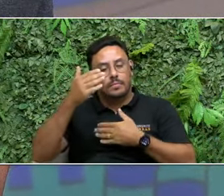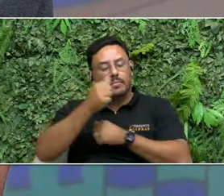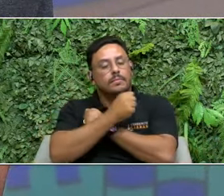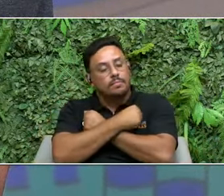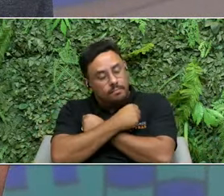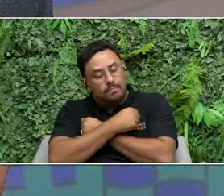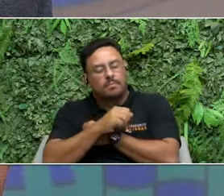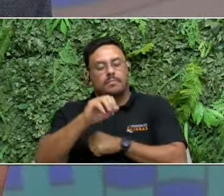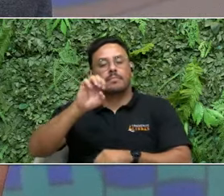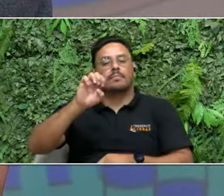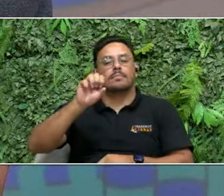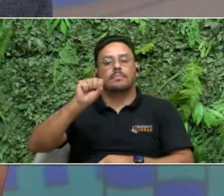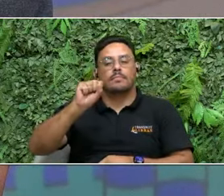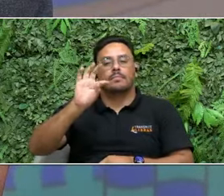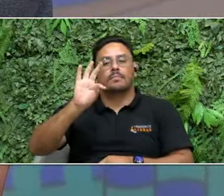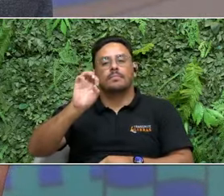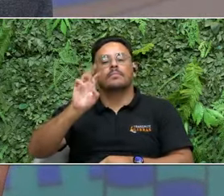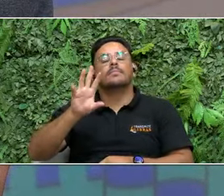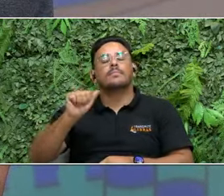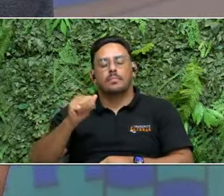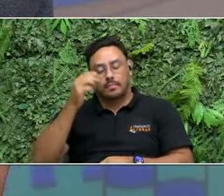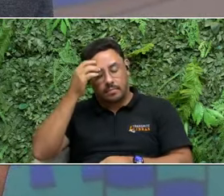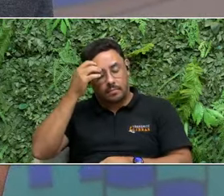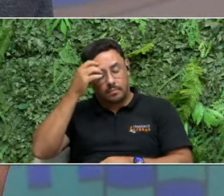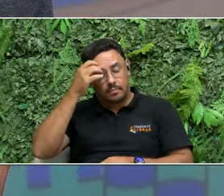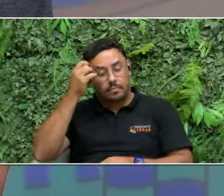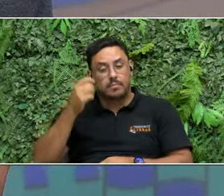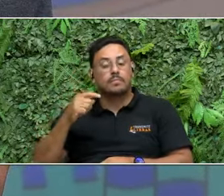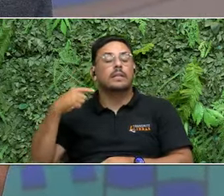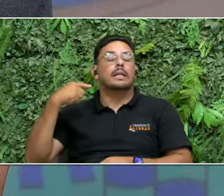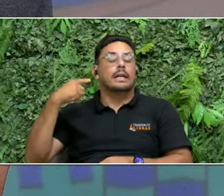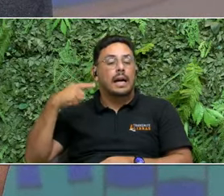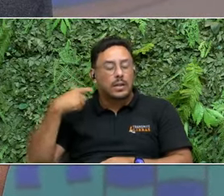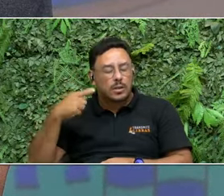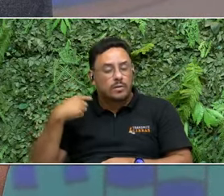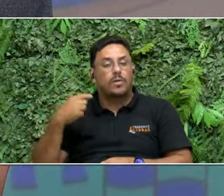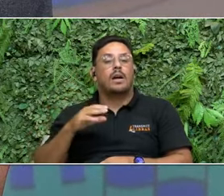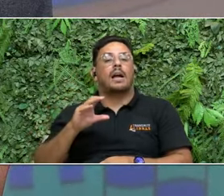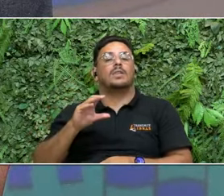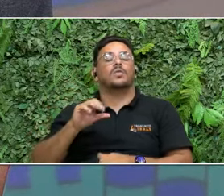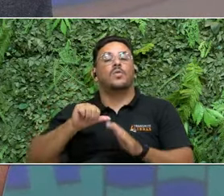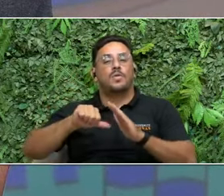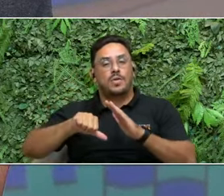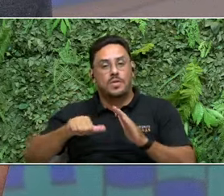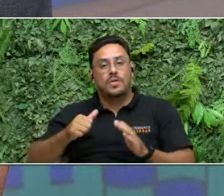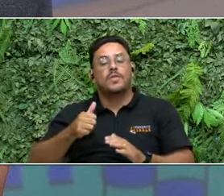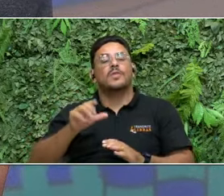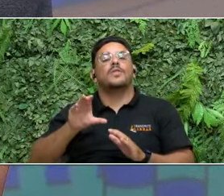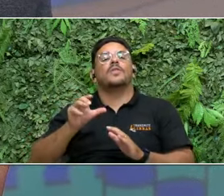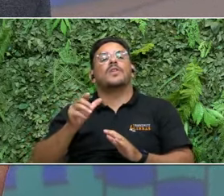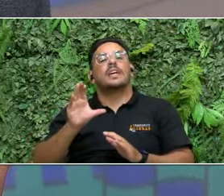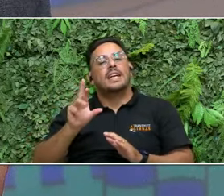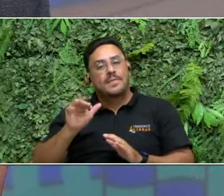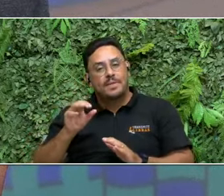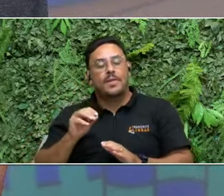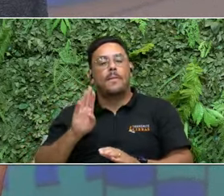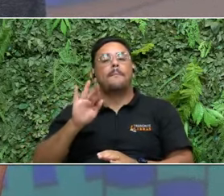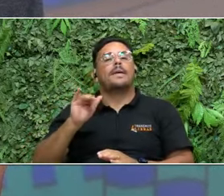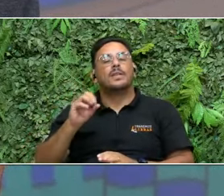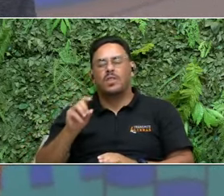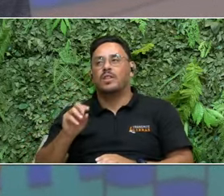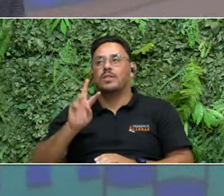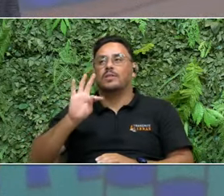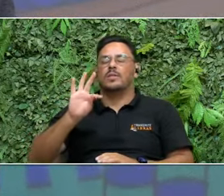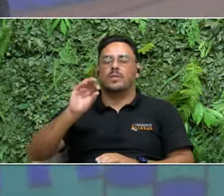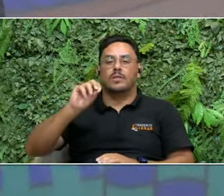dais grande advogado criminal gente boa viu grande no caso